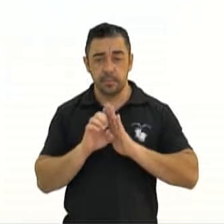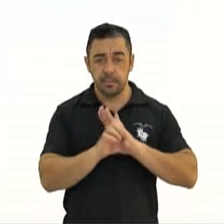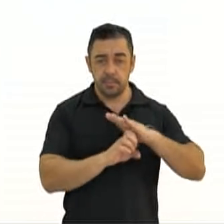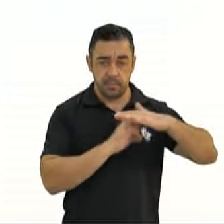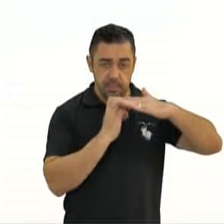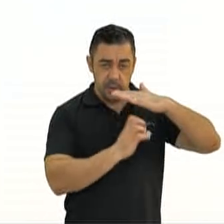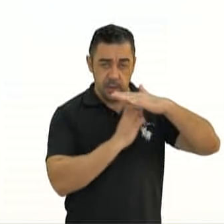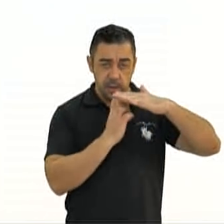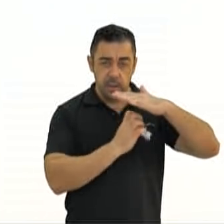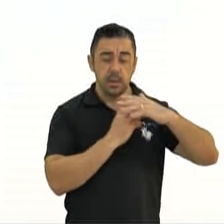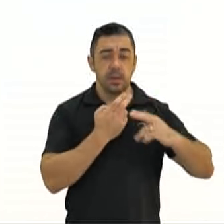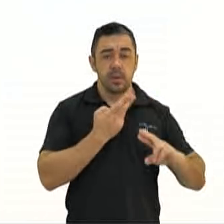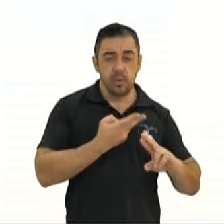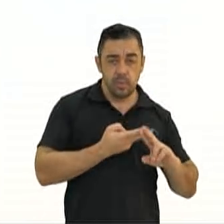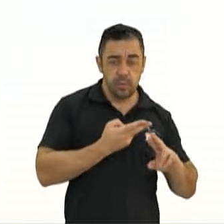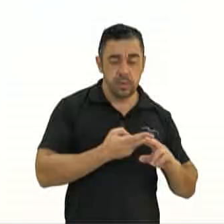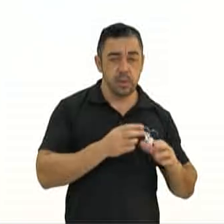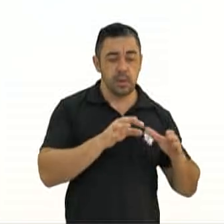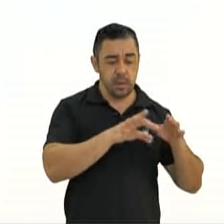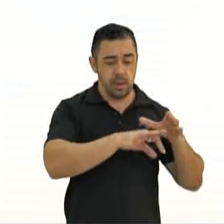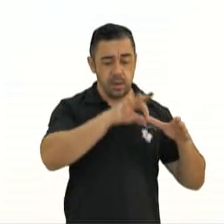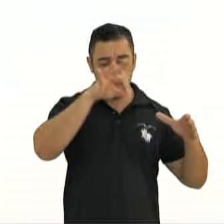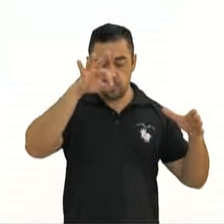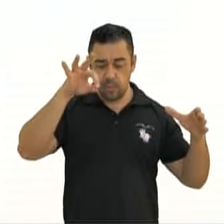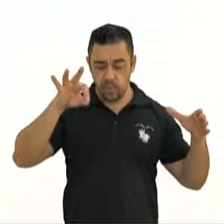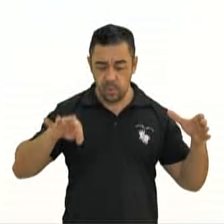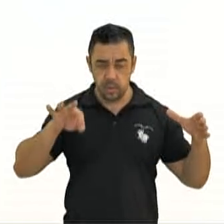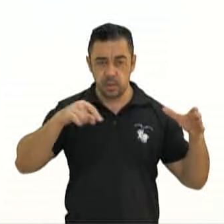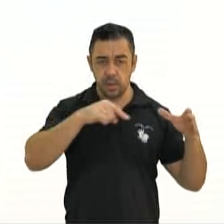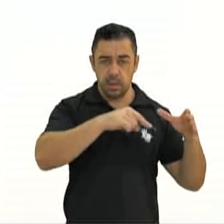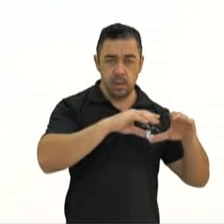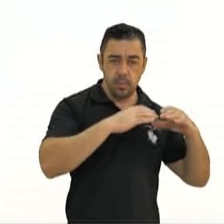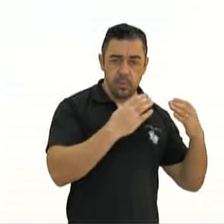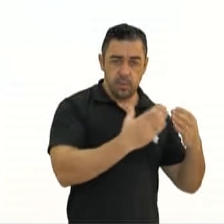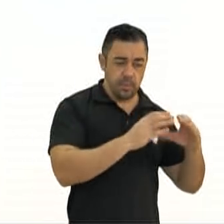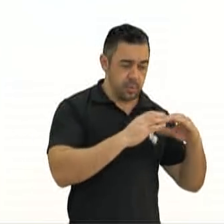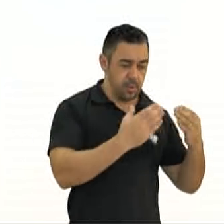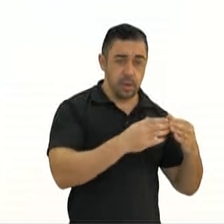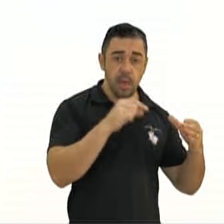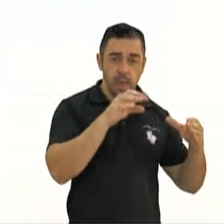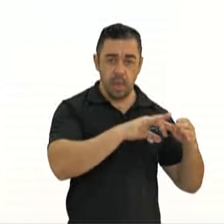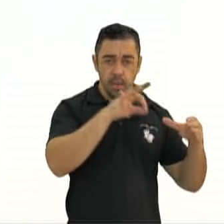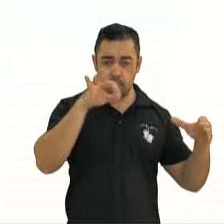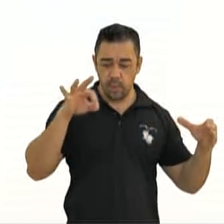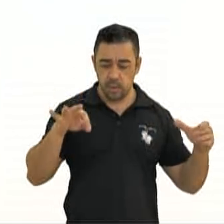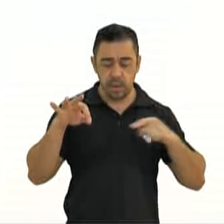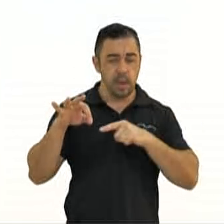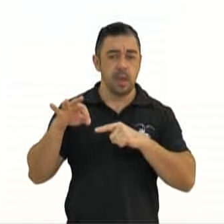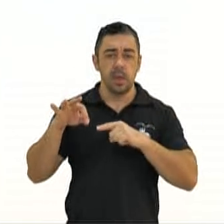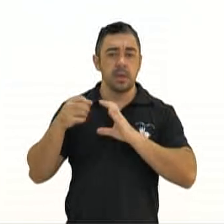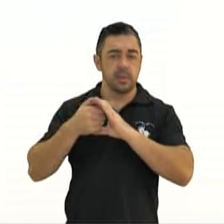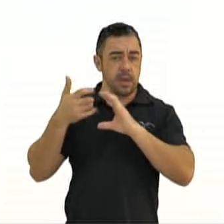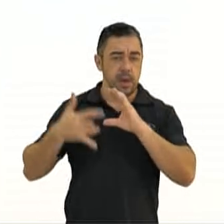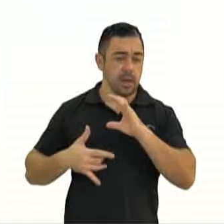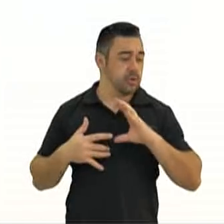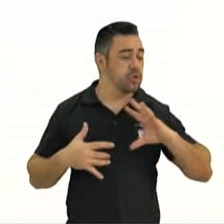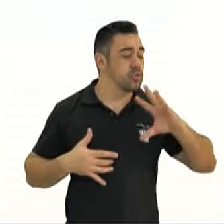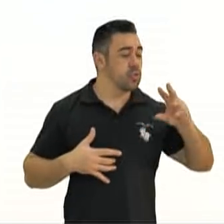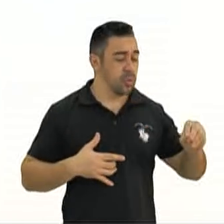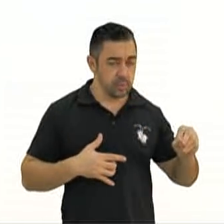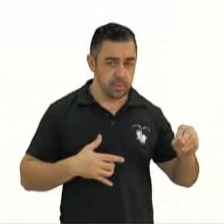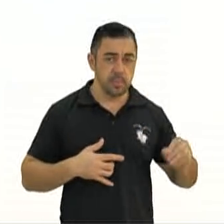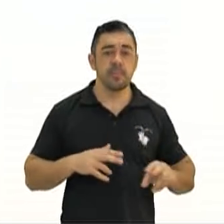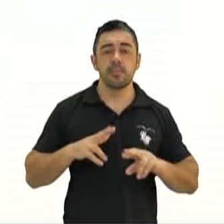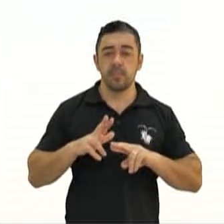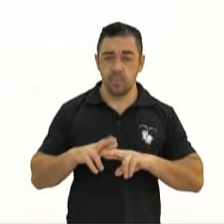uma amostra da população que representa as características de toda a população.